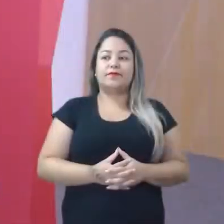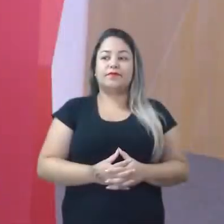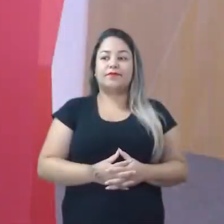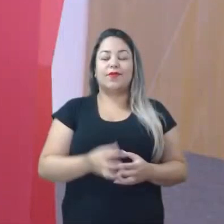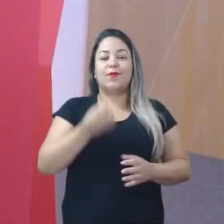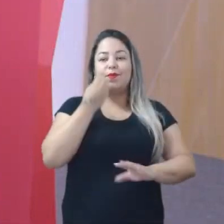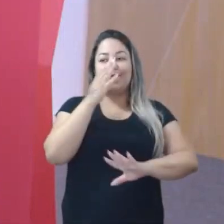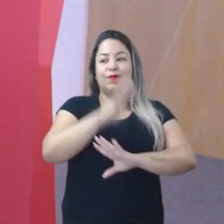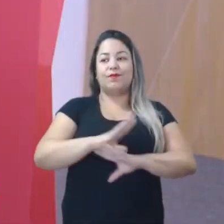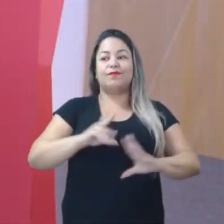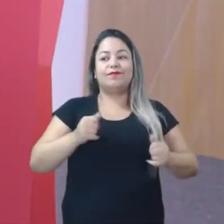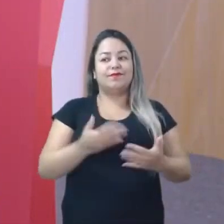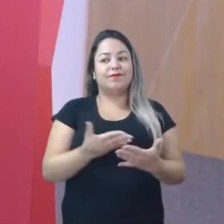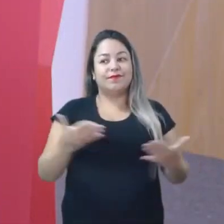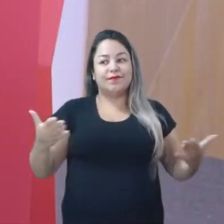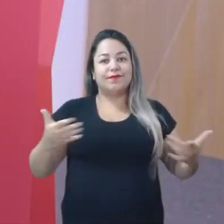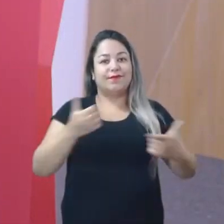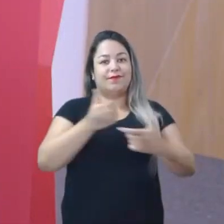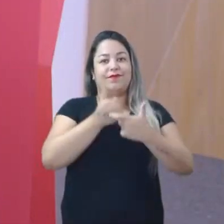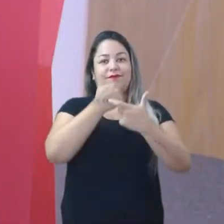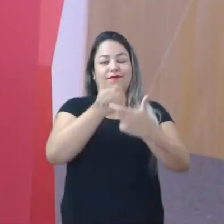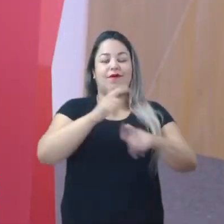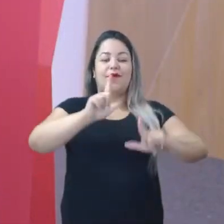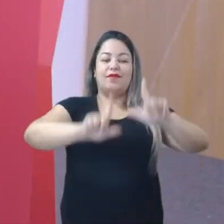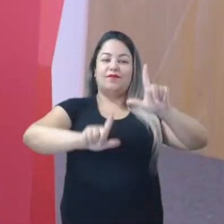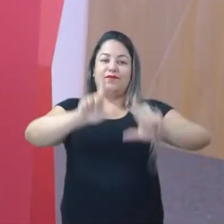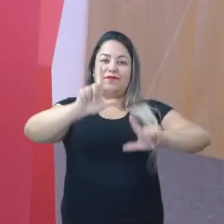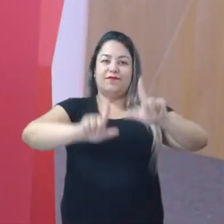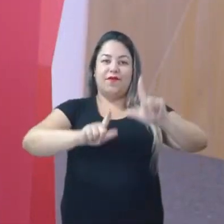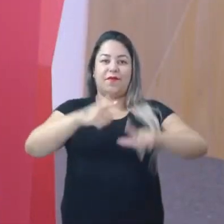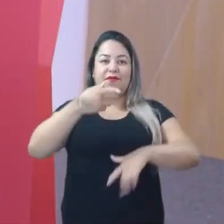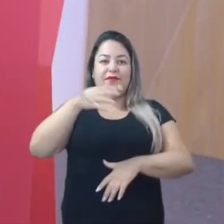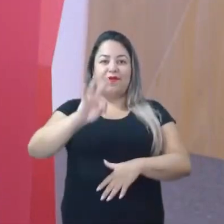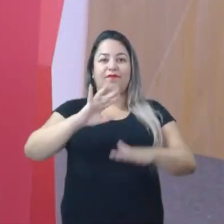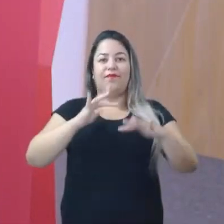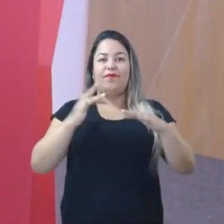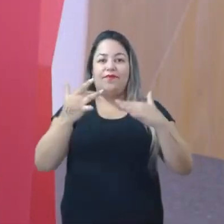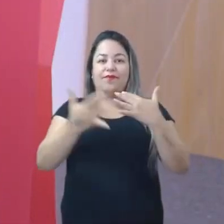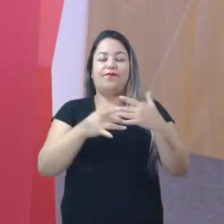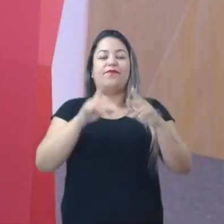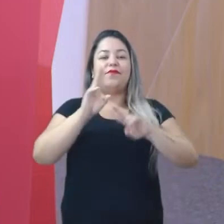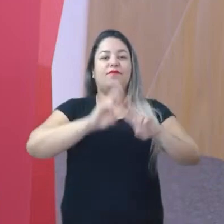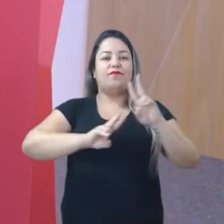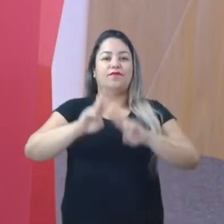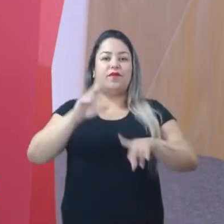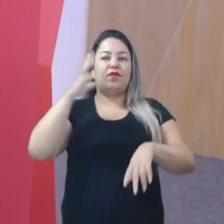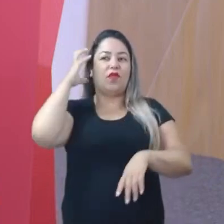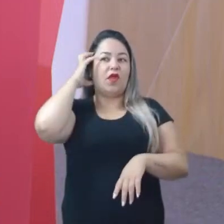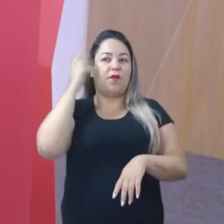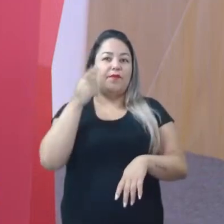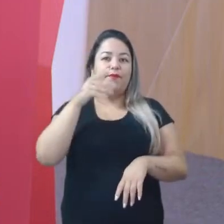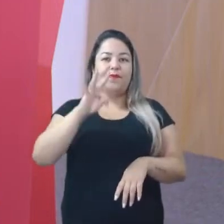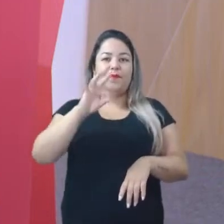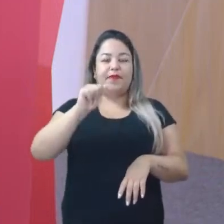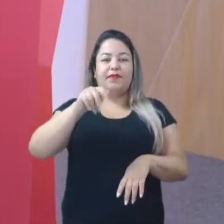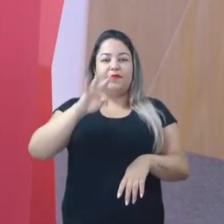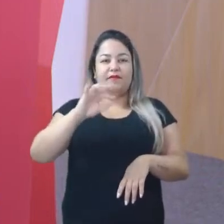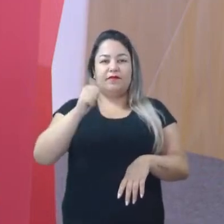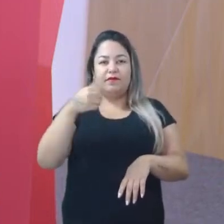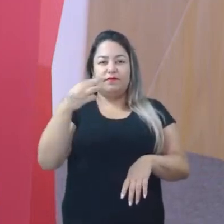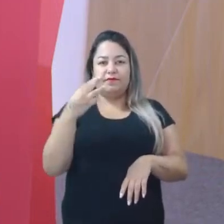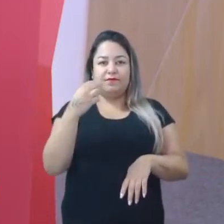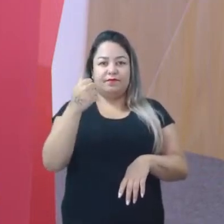Boa tarde para todo mundo. Sigam a TV PT nas redes sociais e acompanhem a Rádio PT e o PT Sat,